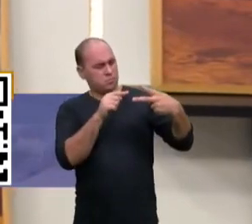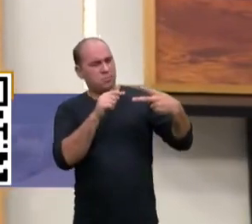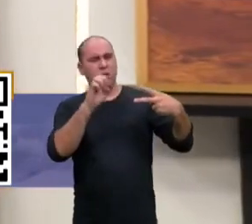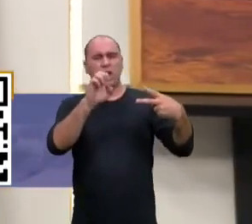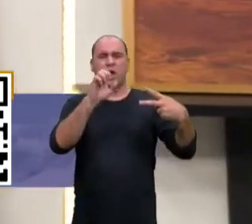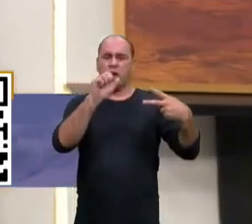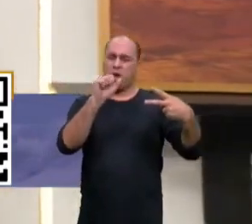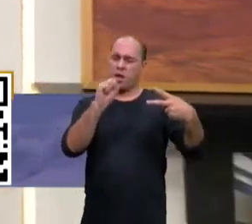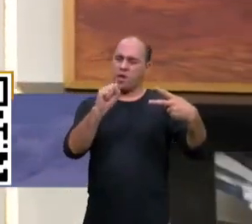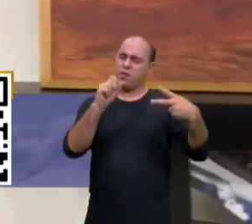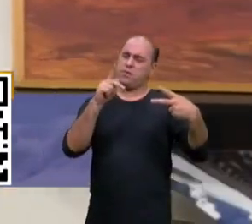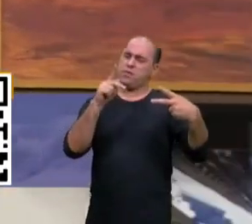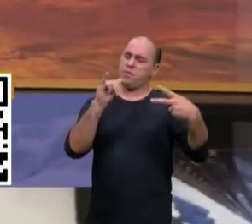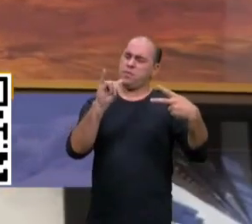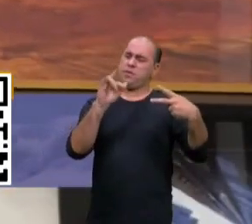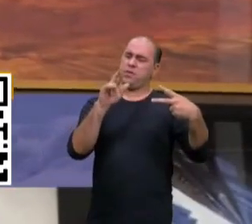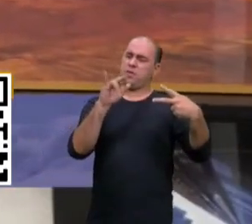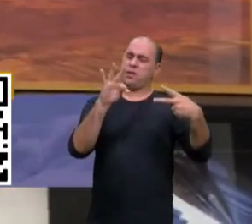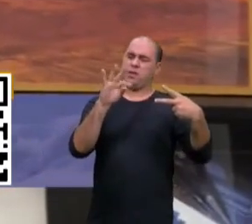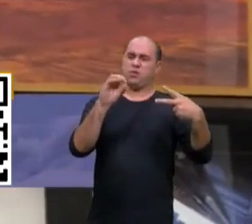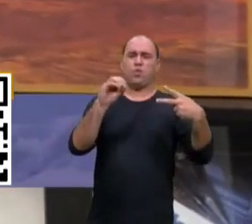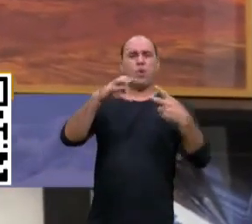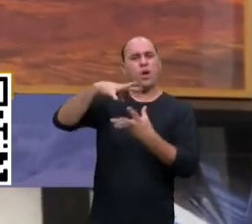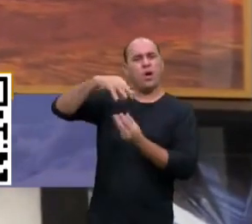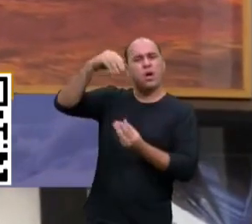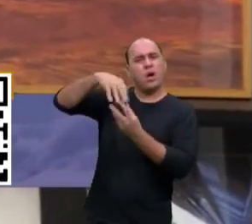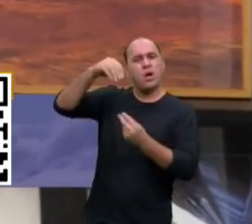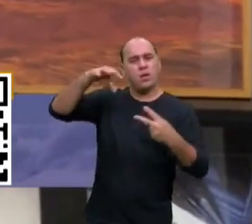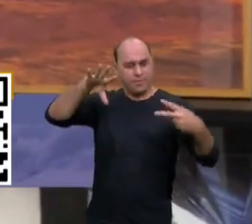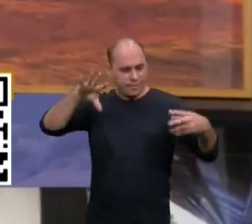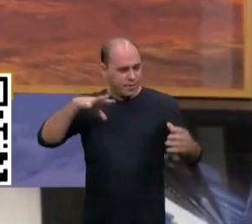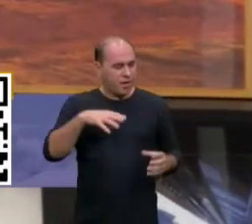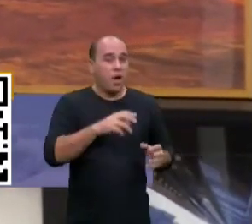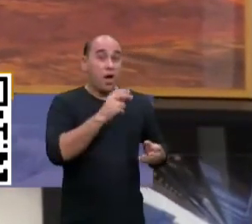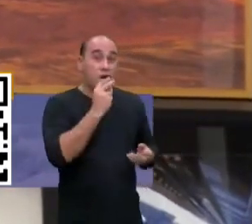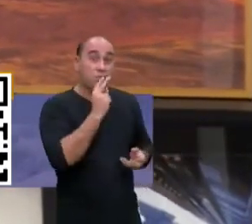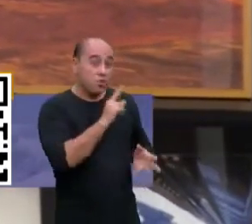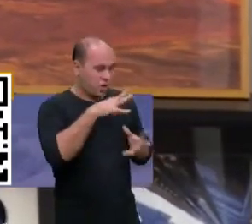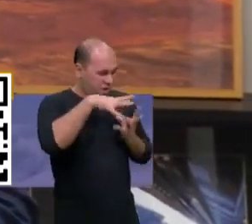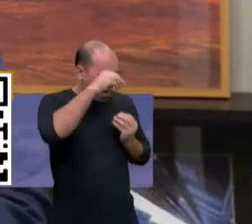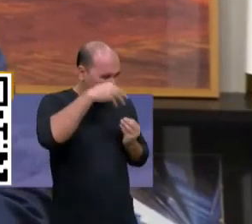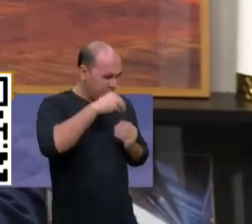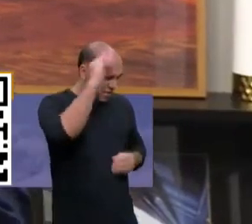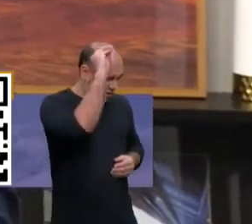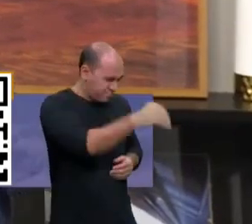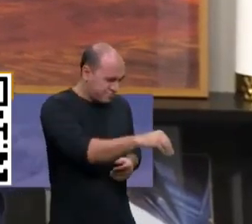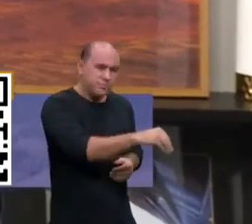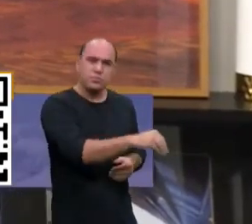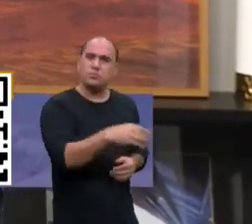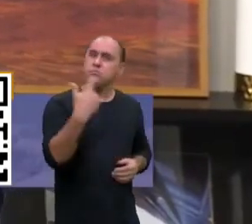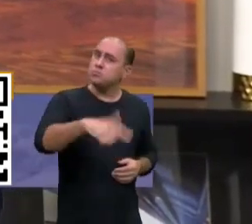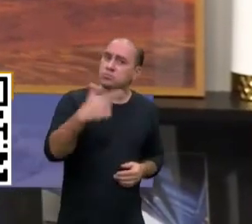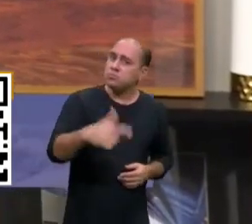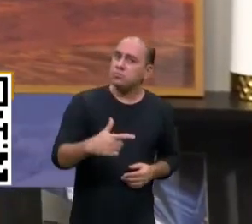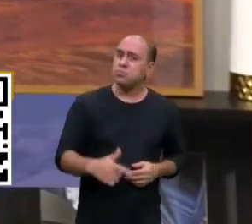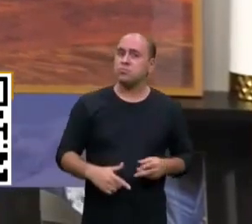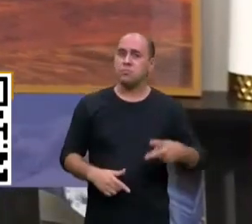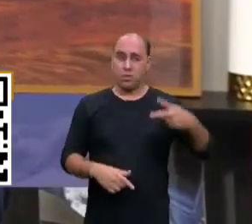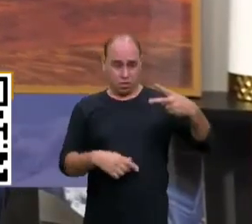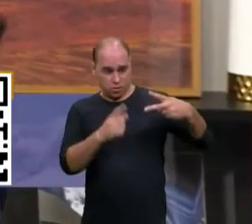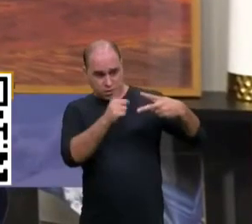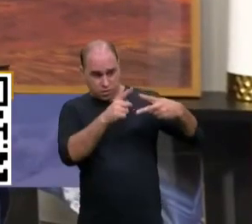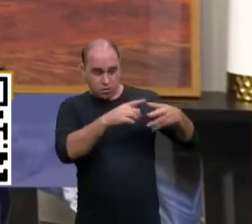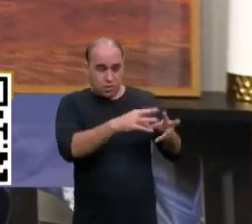palavra espírito você percebeu também que Deus não colocou dentro do homem uma alma ou um espírito alguma outra entidade você